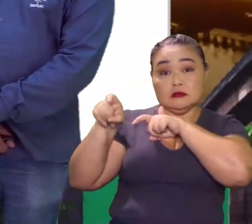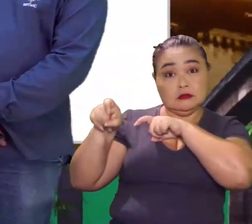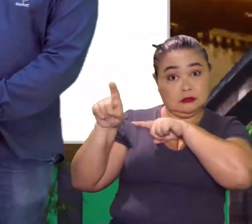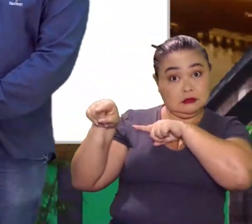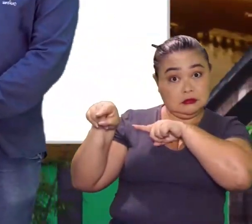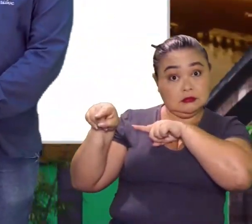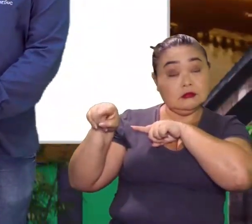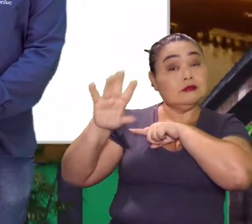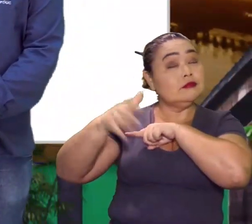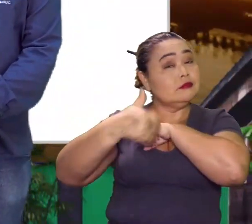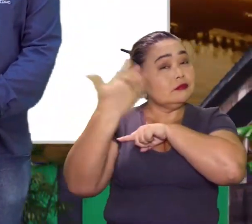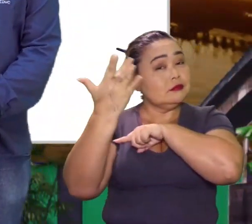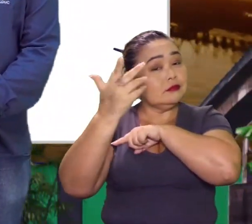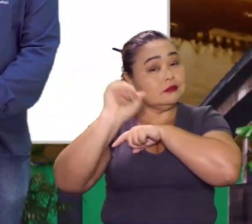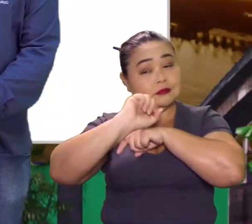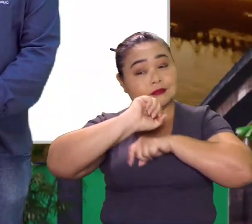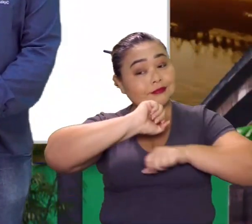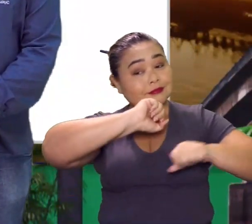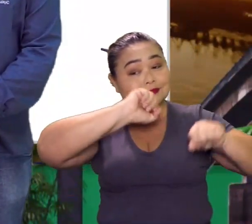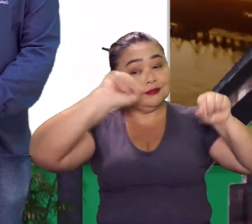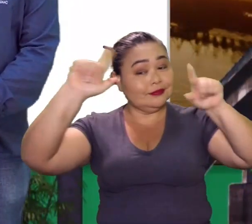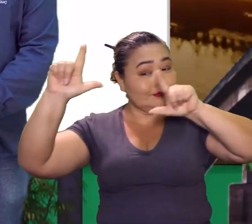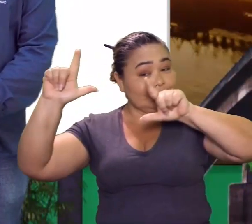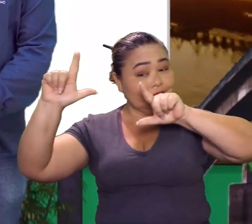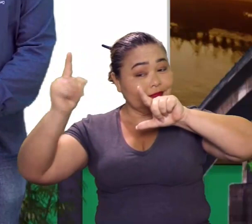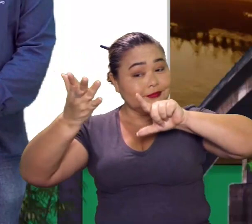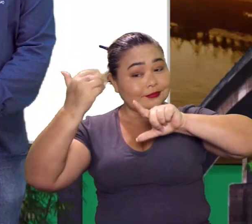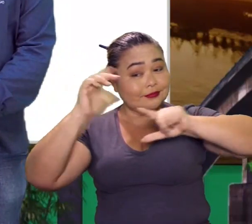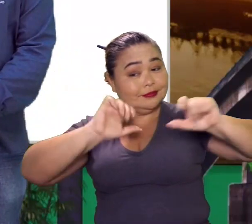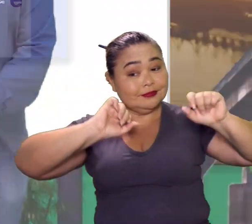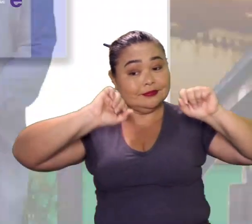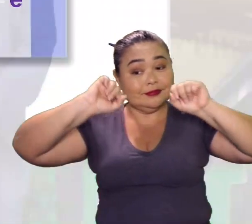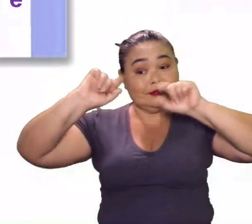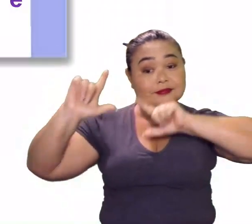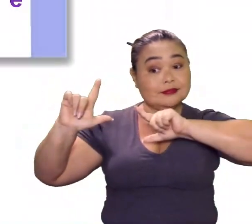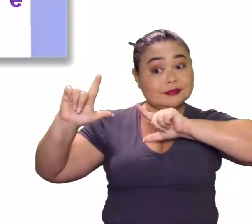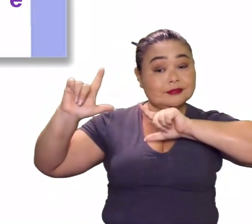Beleza? Então, vamos lá, meu diretor, vamos lá no quadro.